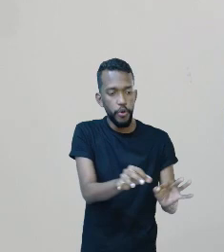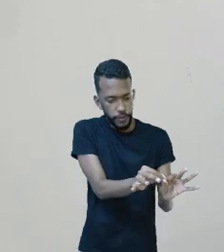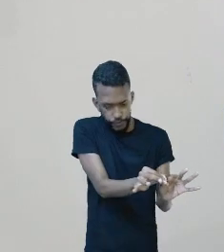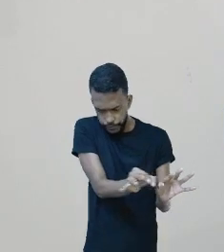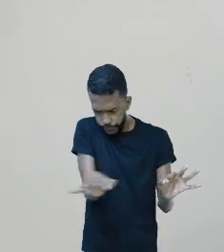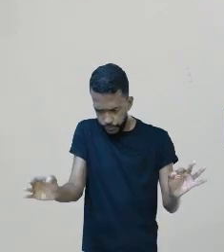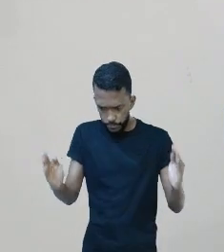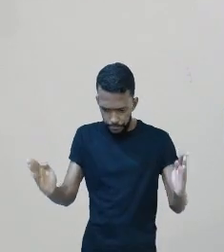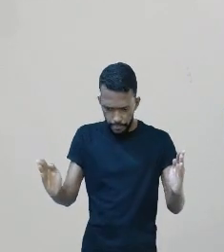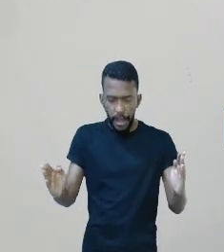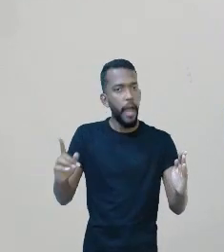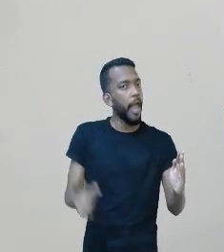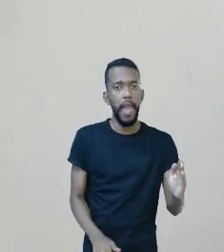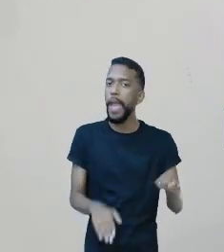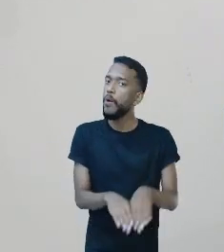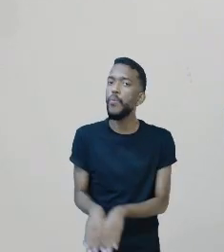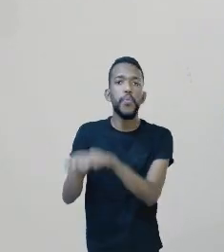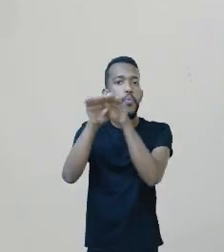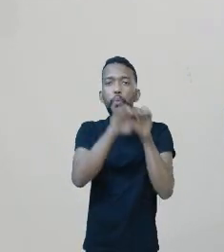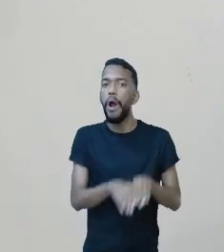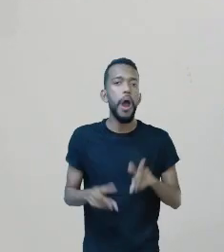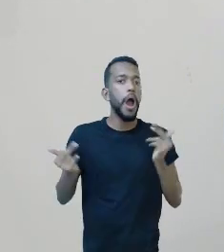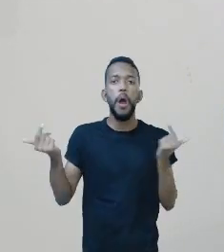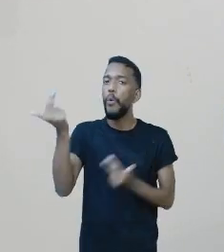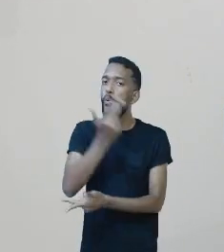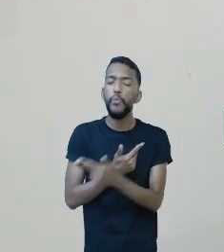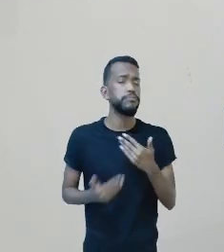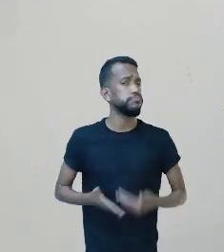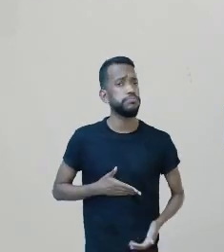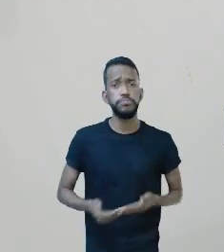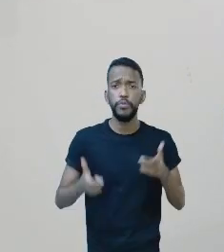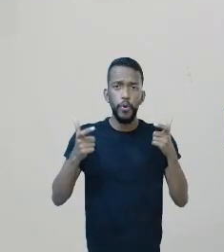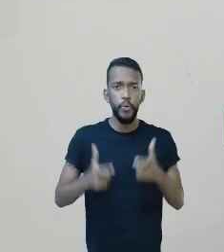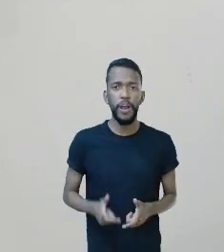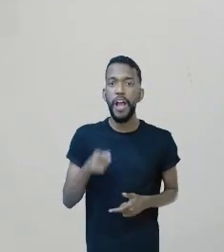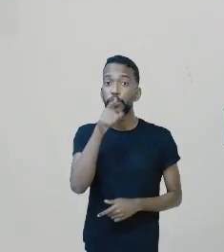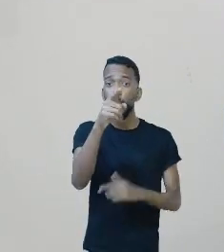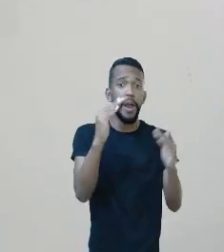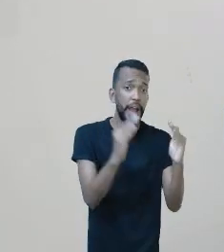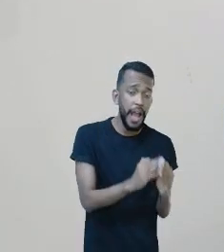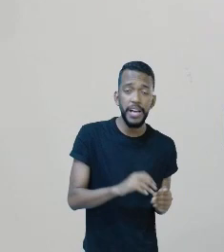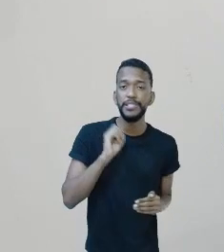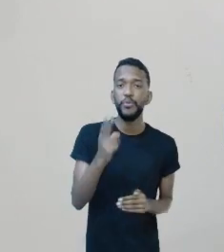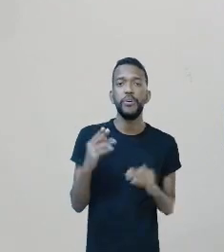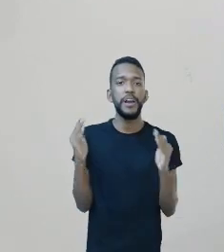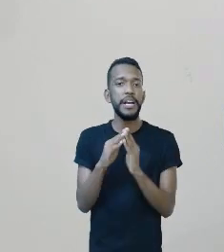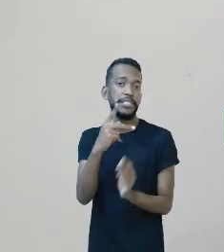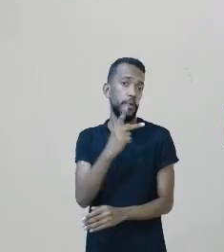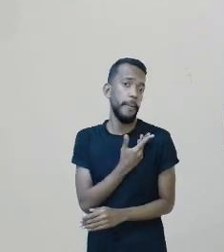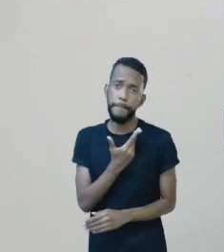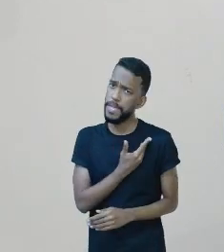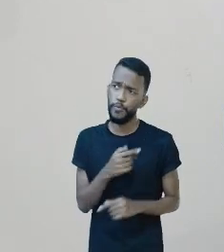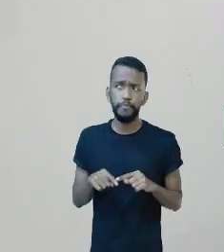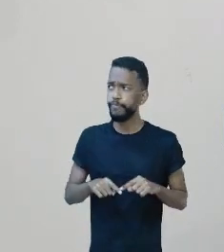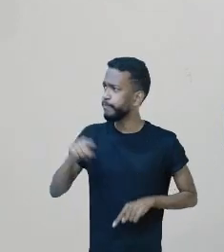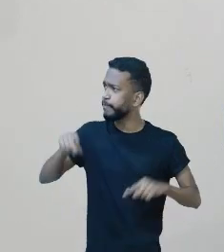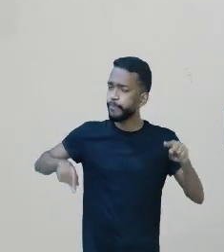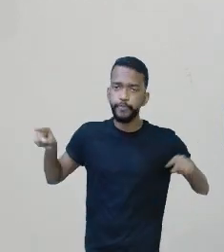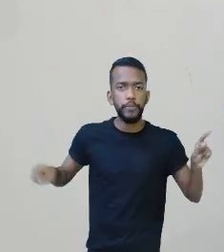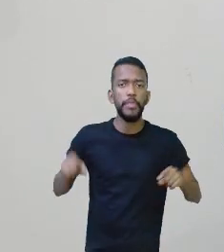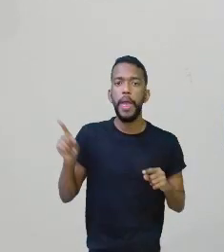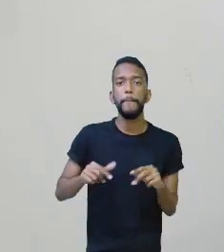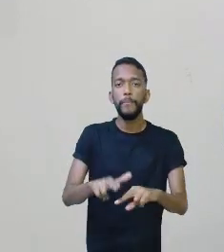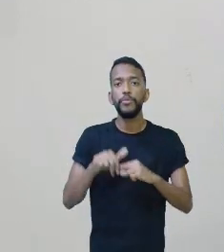1,88 m, será 1,88 m, independente de ser na sua casa, na casa de um amigo seu. Então, é para